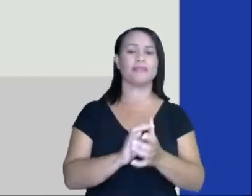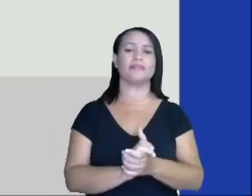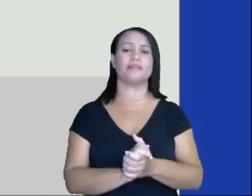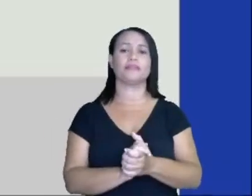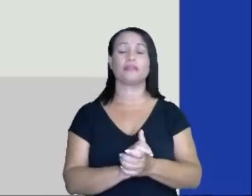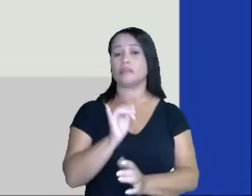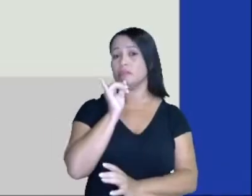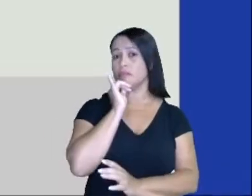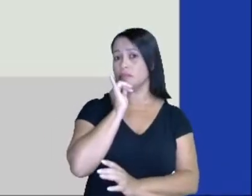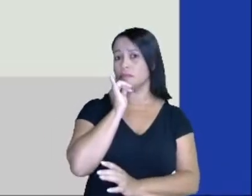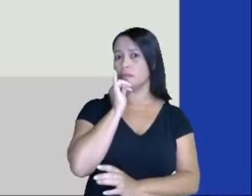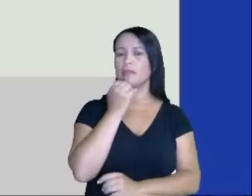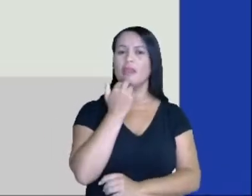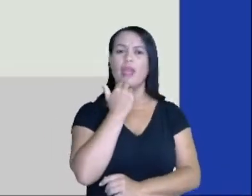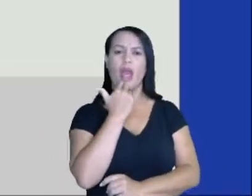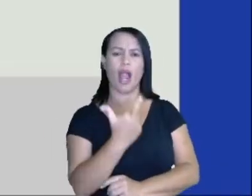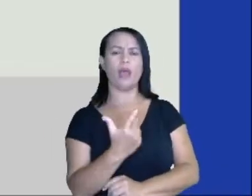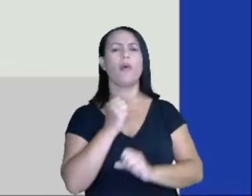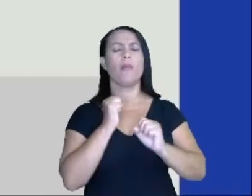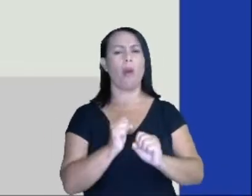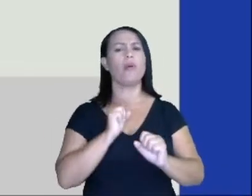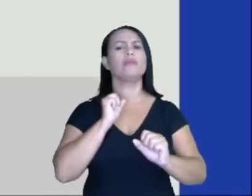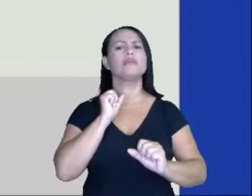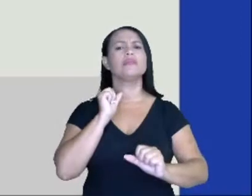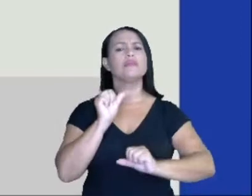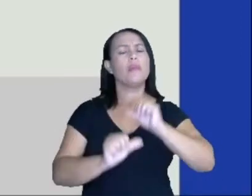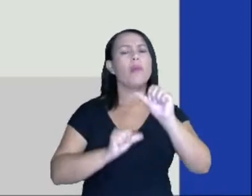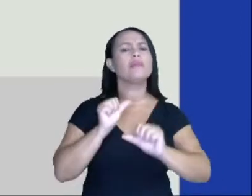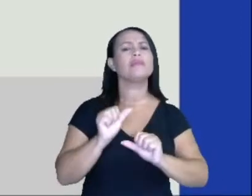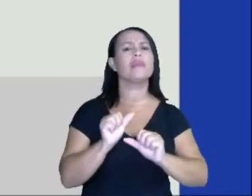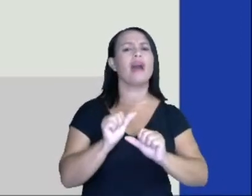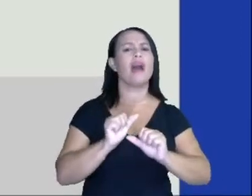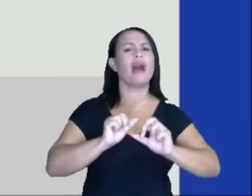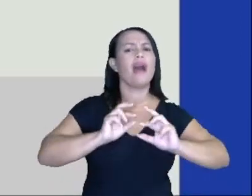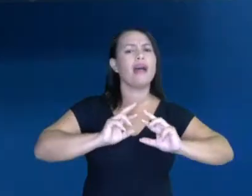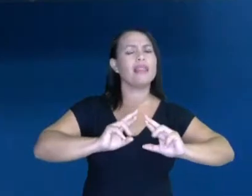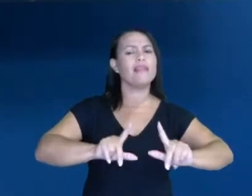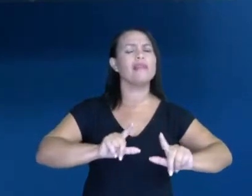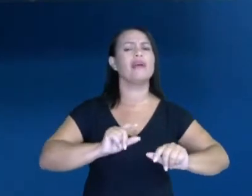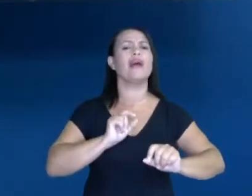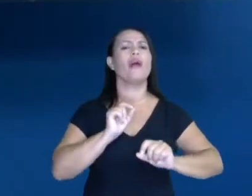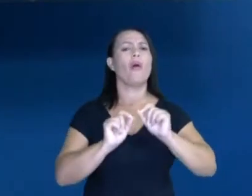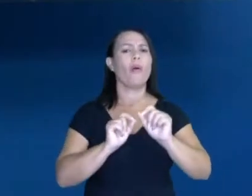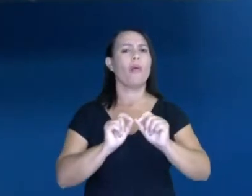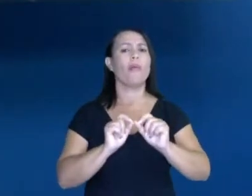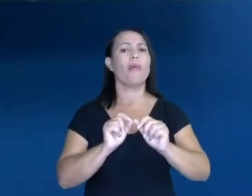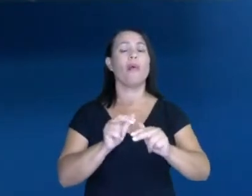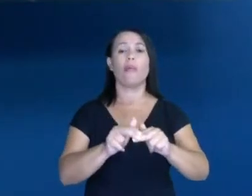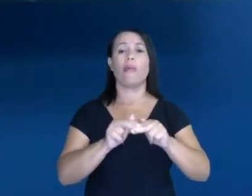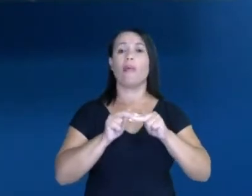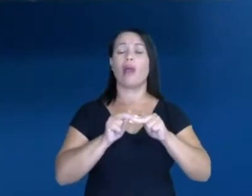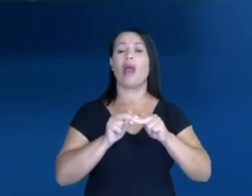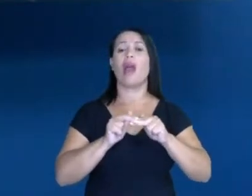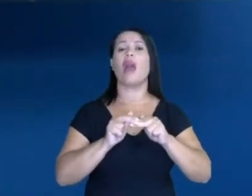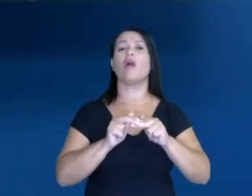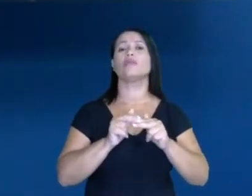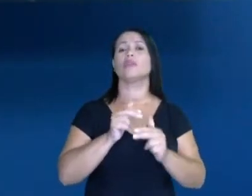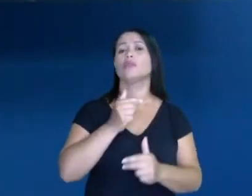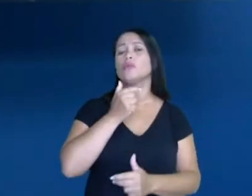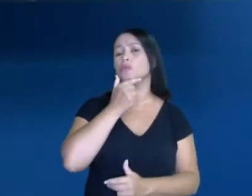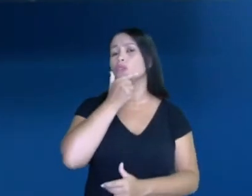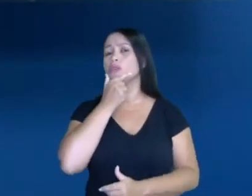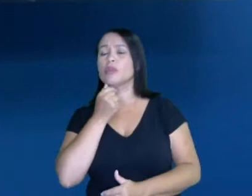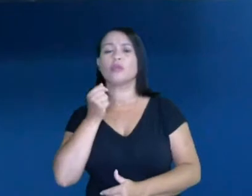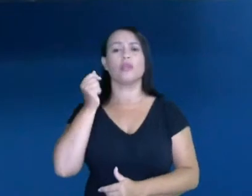aspectos. Por exemplo, a língua ela pode variar, ou seja, ela pode ser modificada por conta do gênero, ou masculino